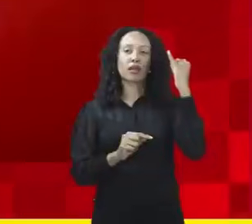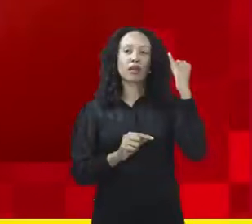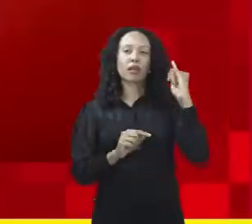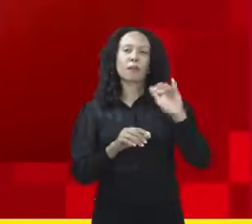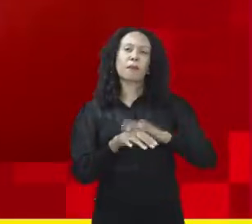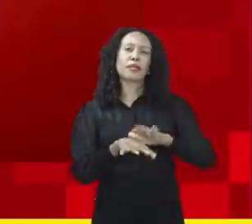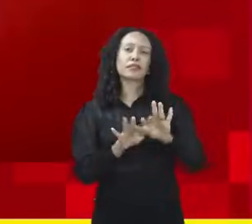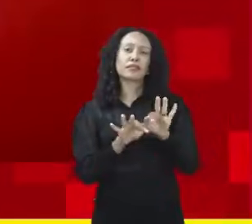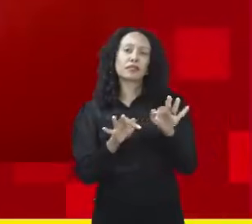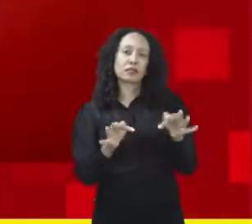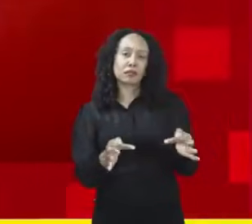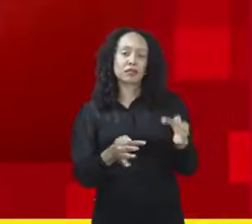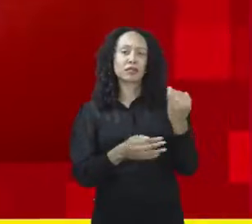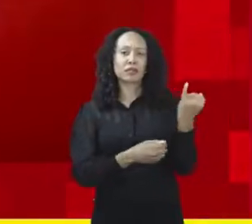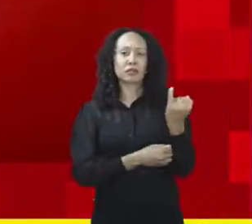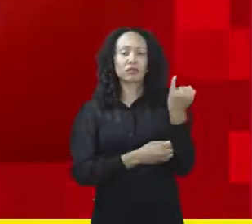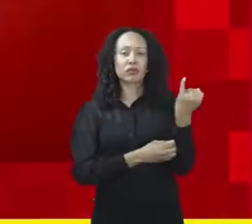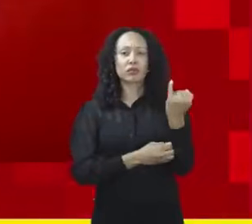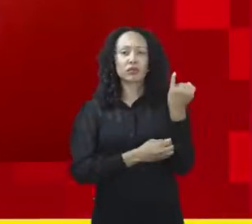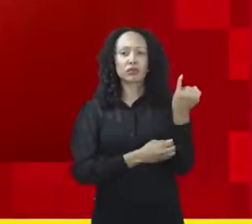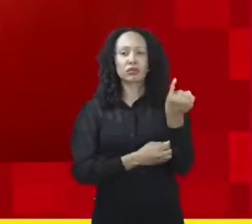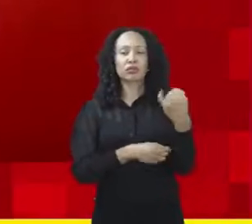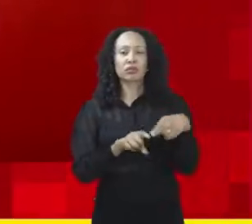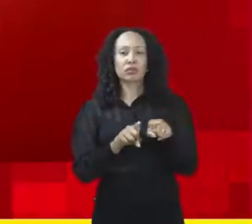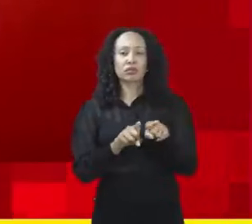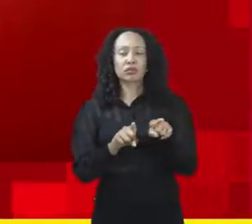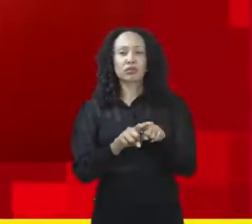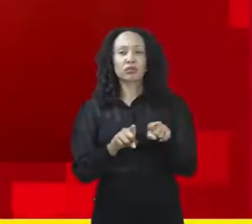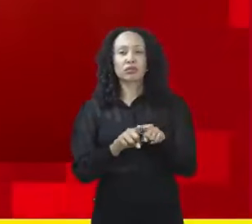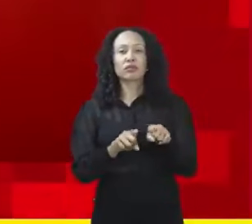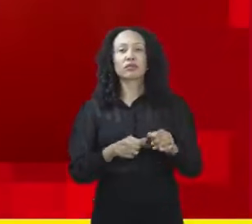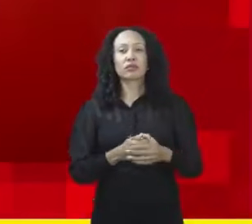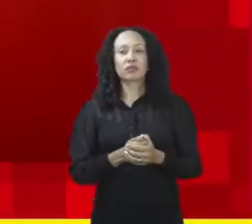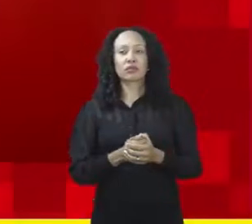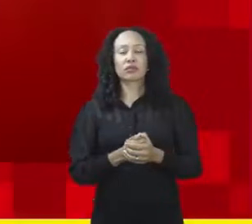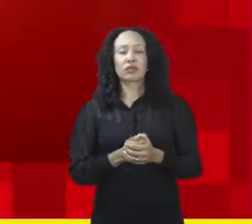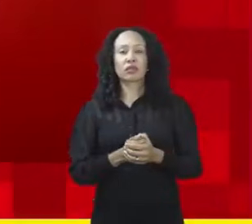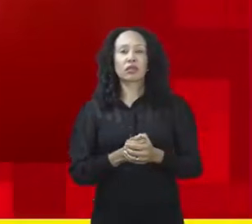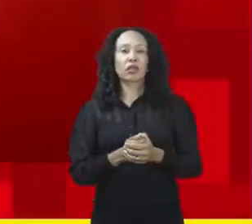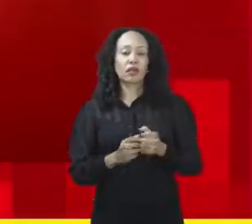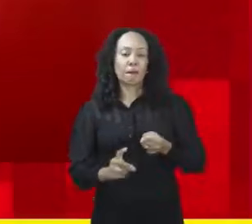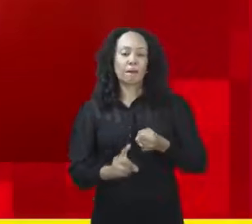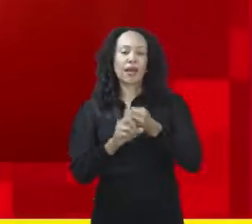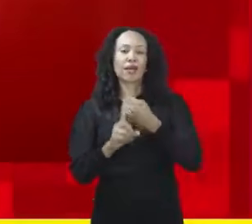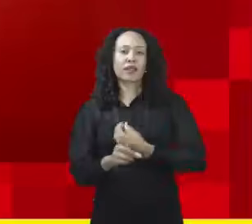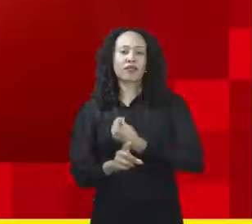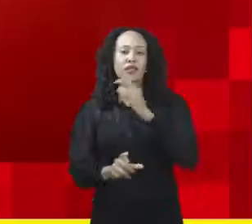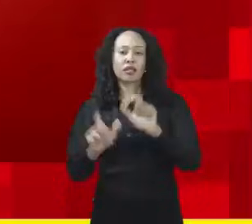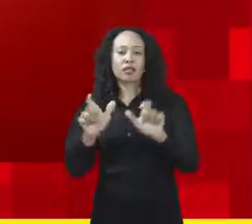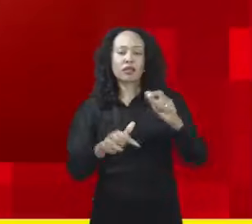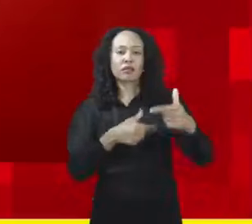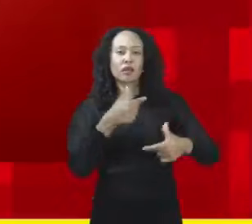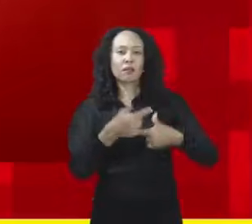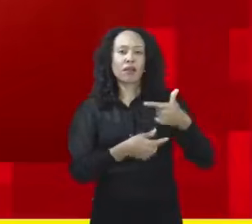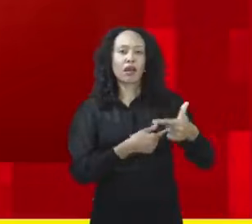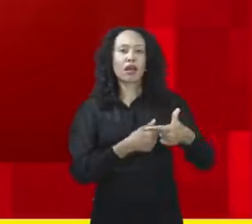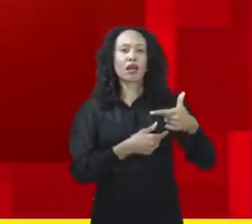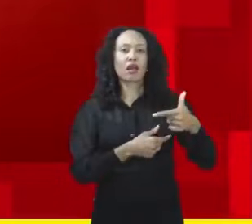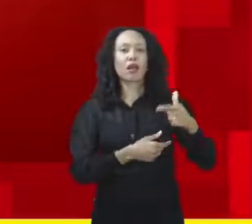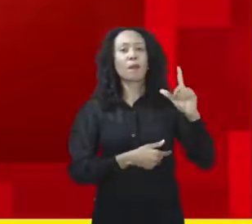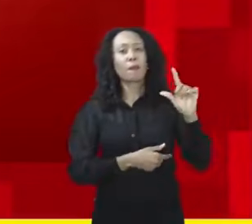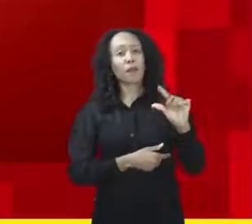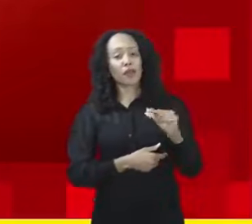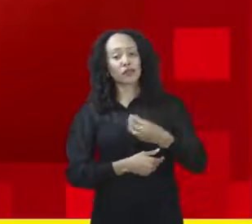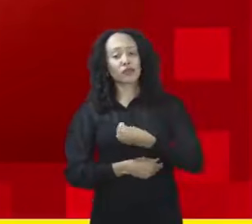simples, né, importante, mas que é tão importante, impactante na vida do trabalhador, que é trabalhar menos, né, para viver